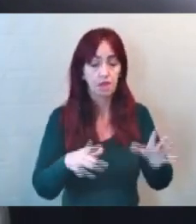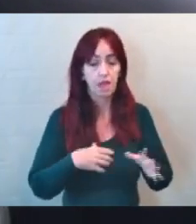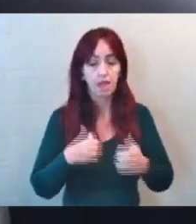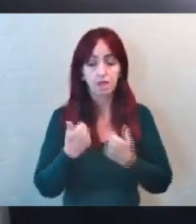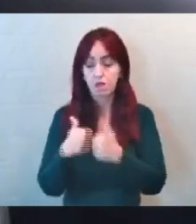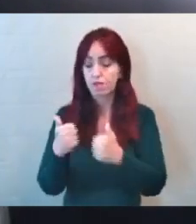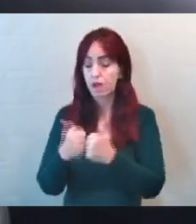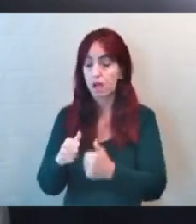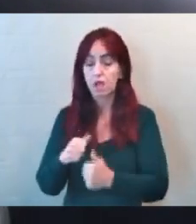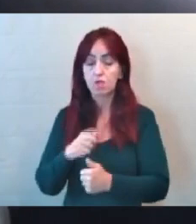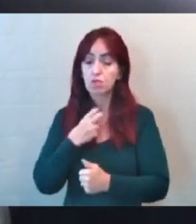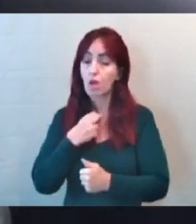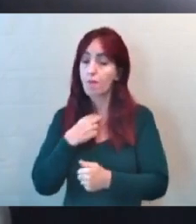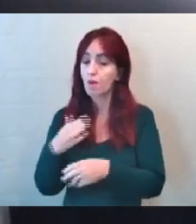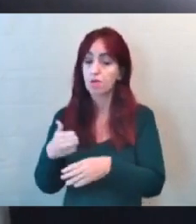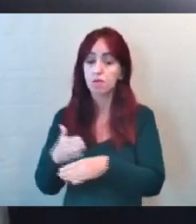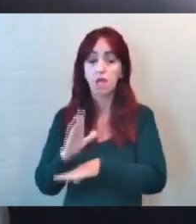sistema